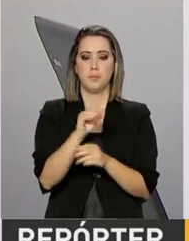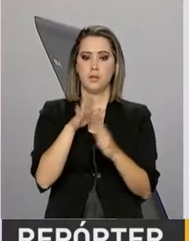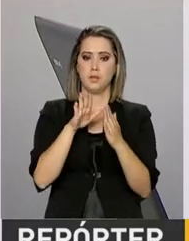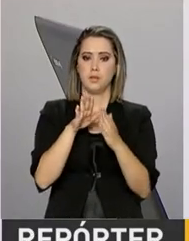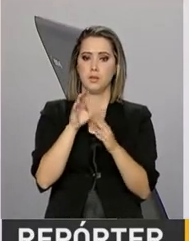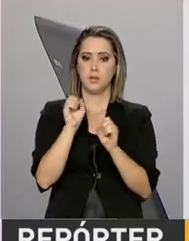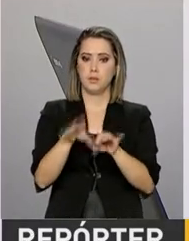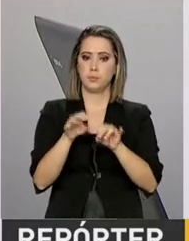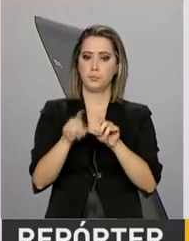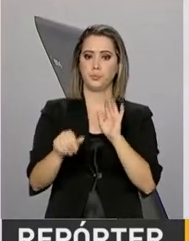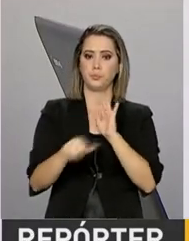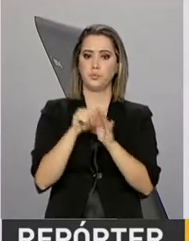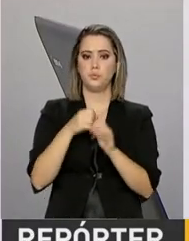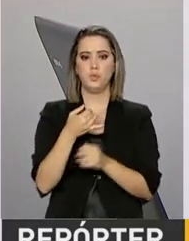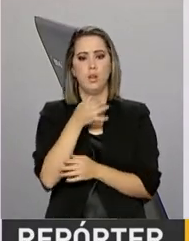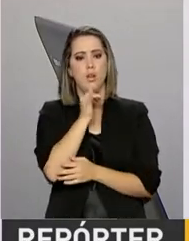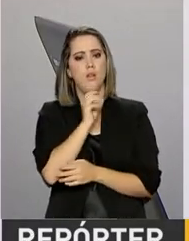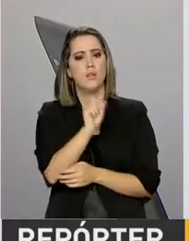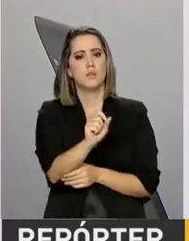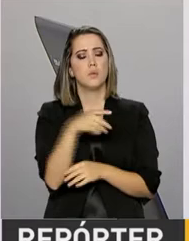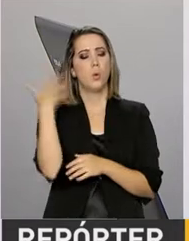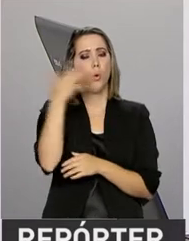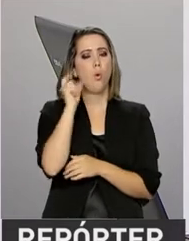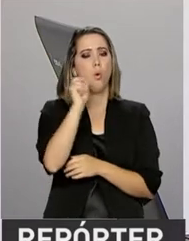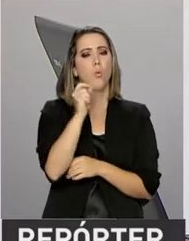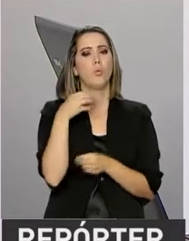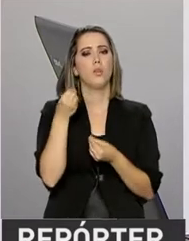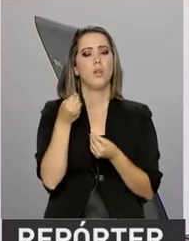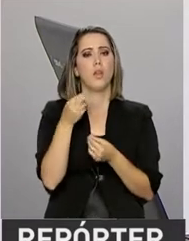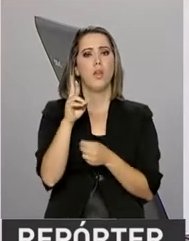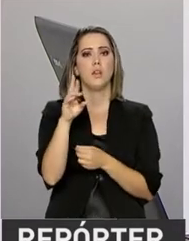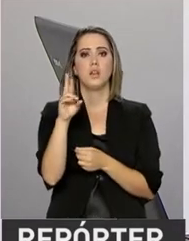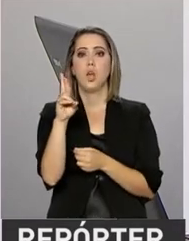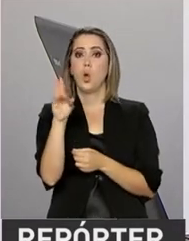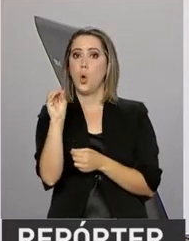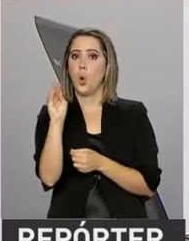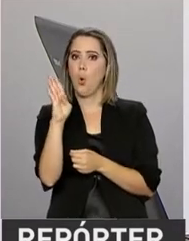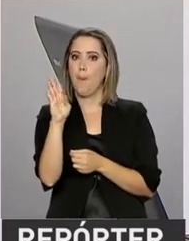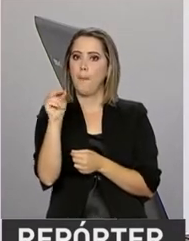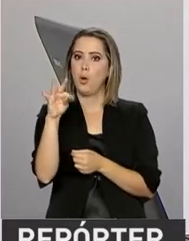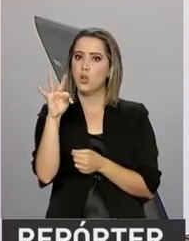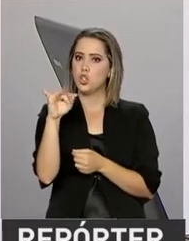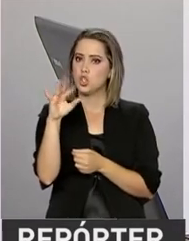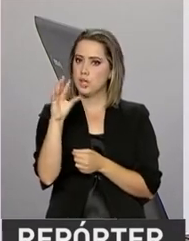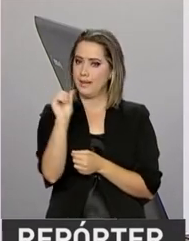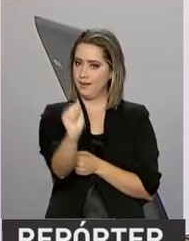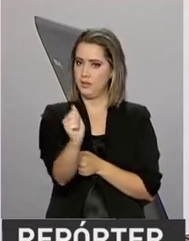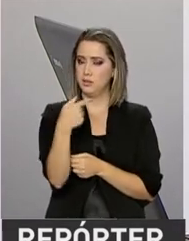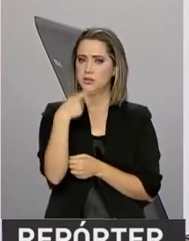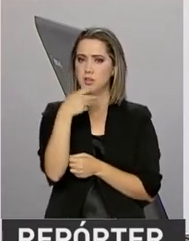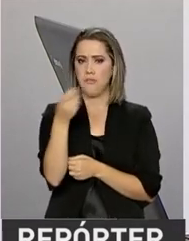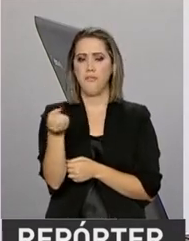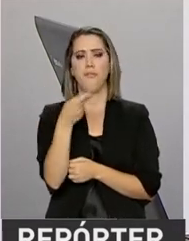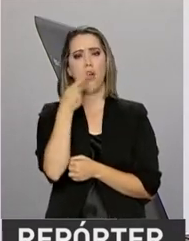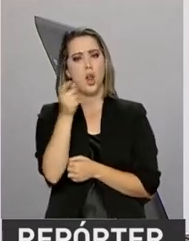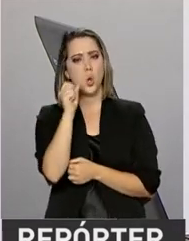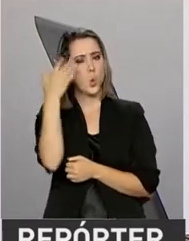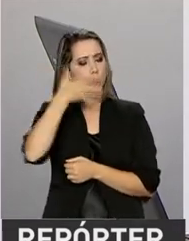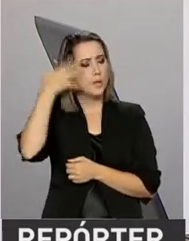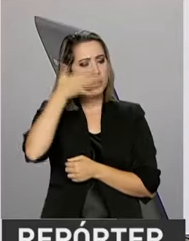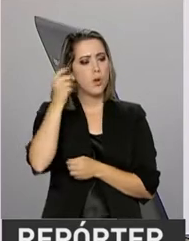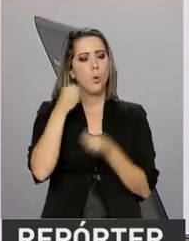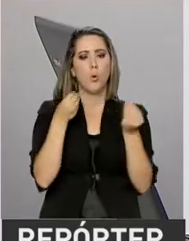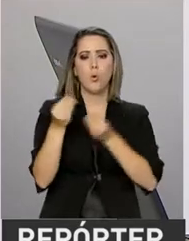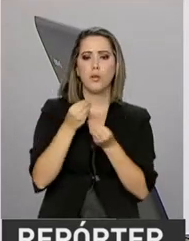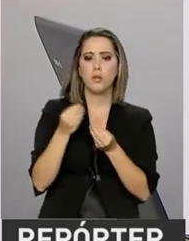é robótica. Até, entretanto, quase todo mundo da turma não sabia o que era, era novidade. E ele falou, vamos pesquisar projetos, eu